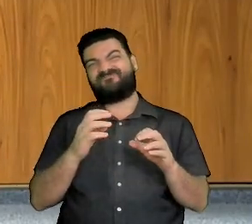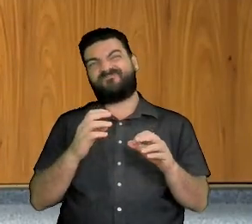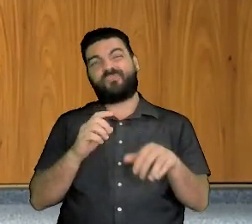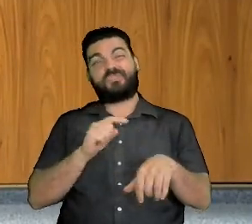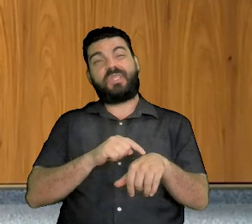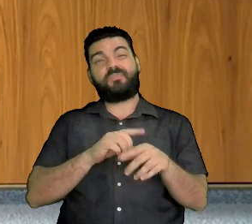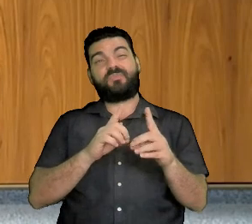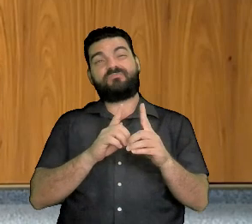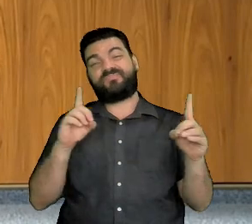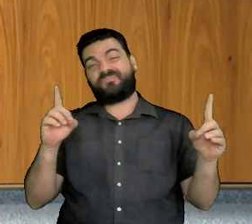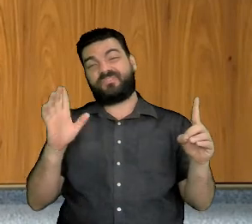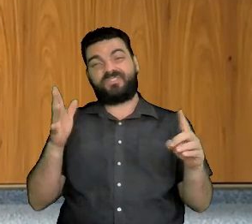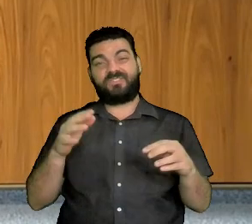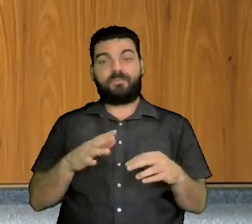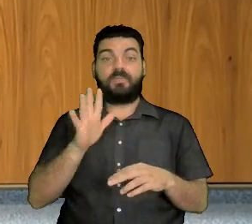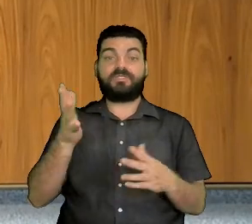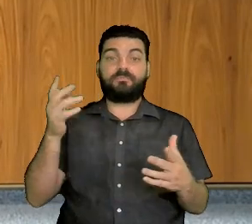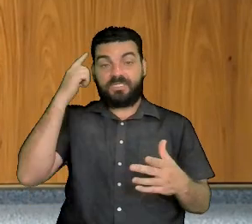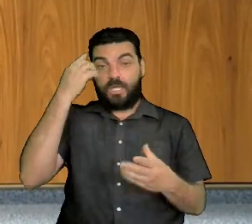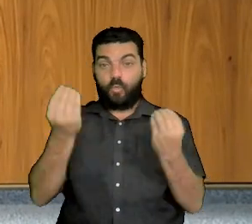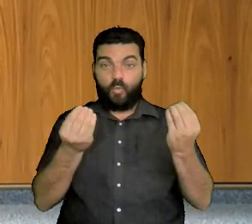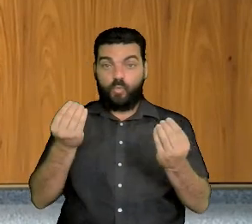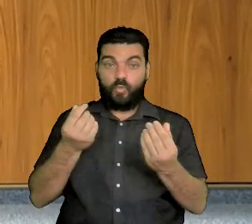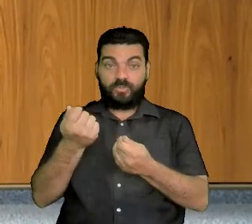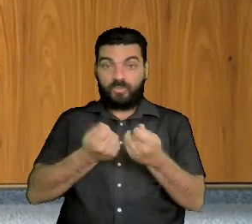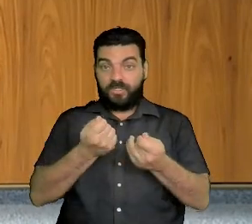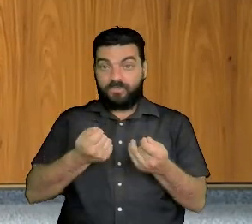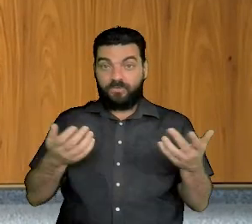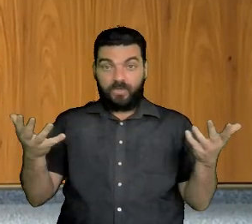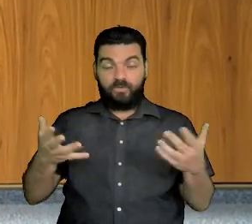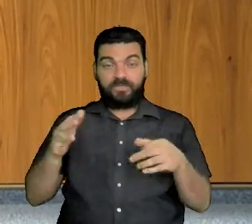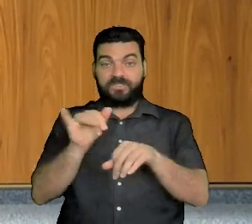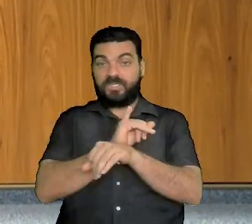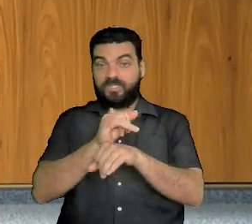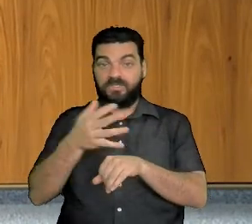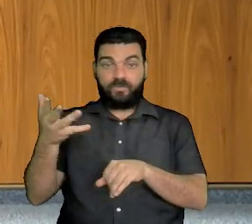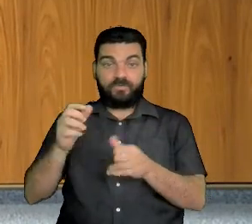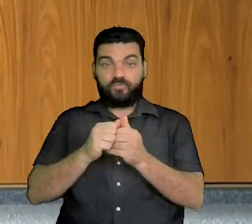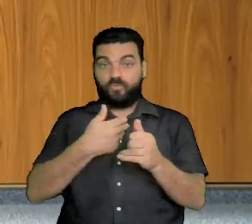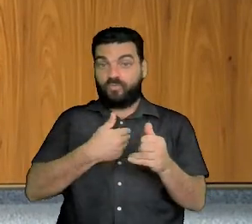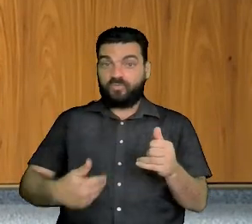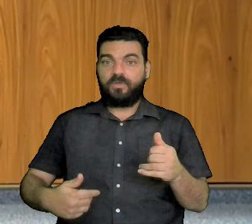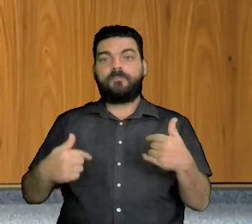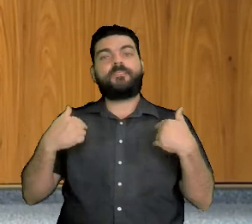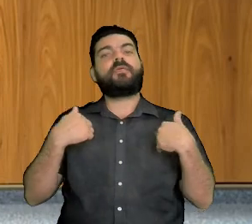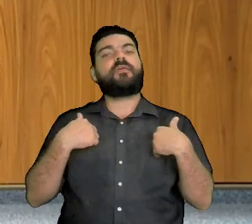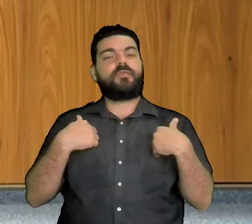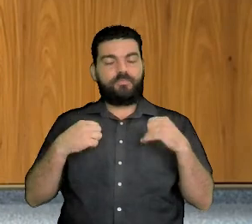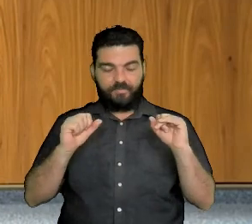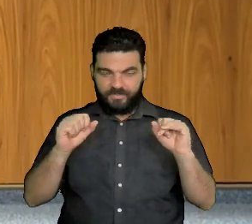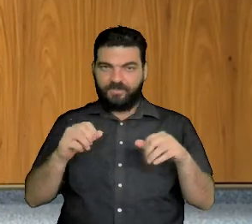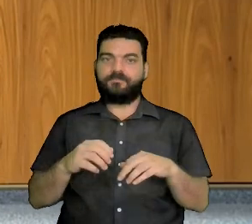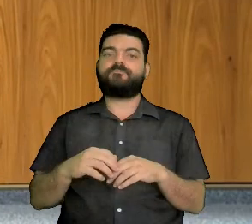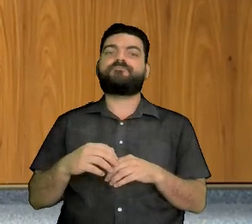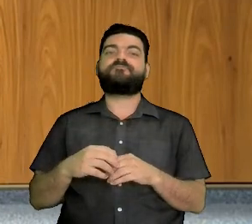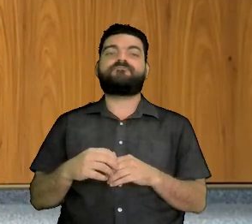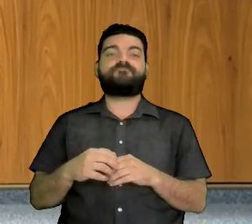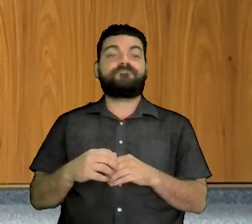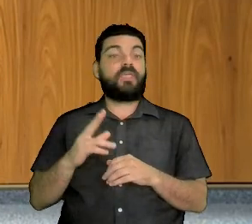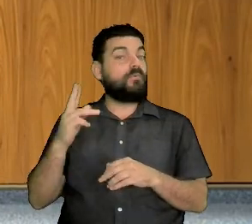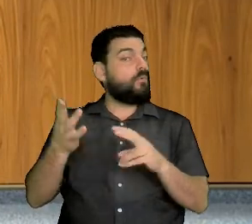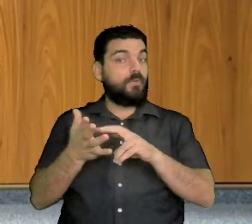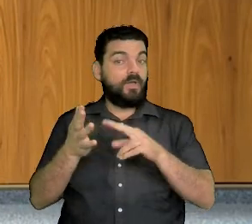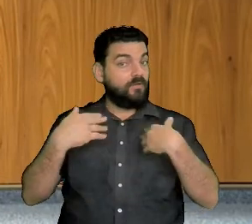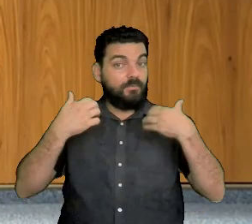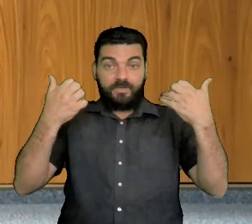tanto afastado. Mas esse tema, passado, presente e futuro, dos meios consensuais de solução de conflitos com o poder público,